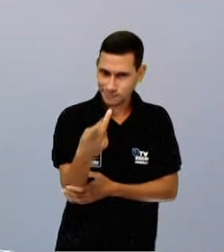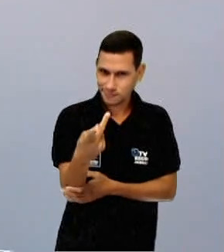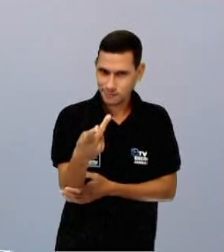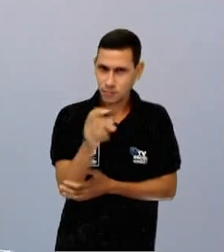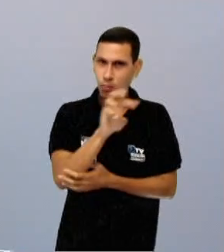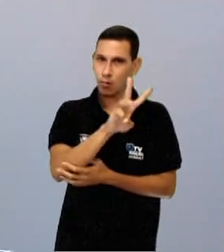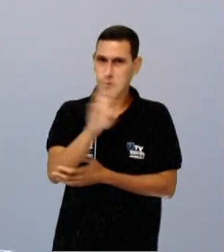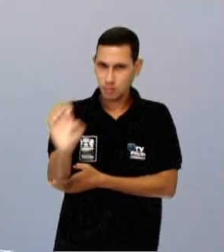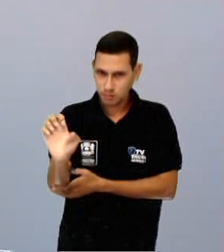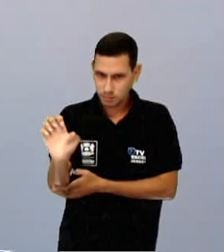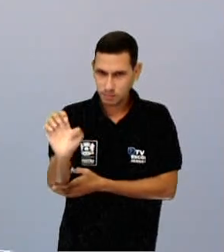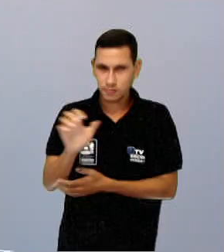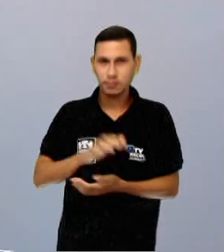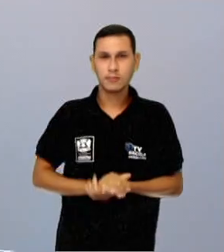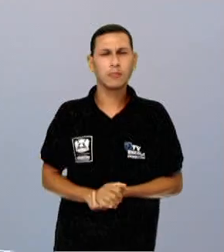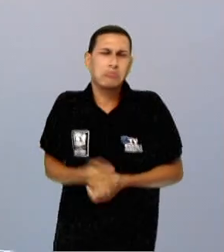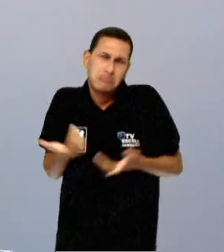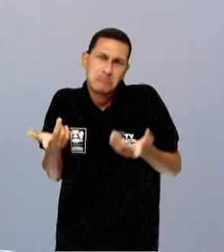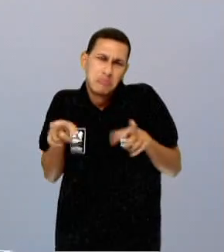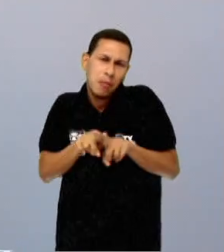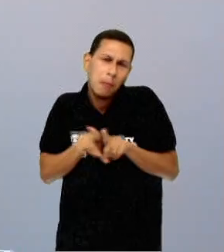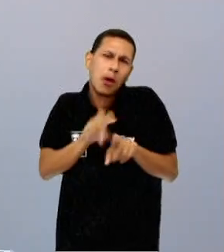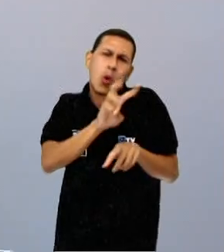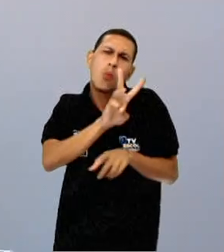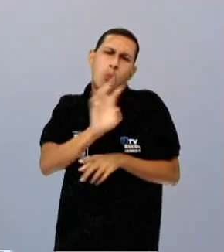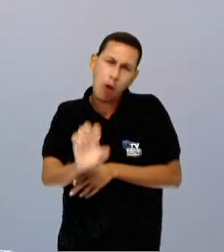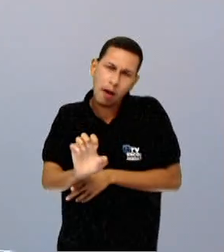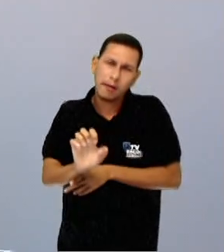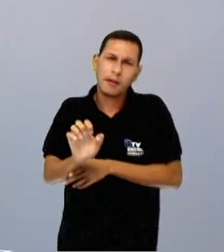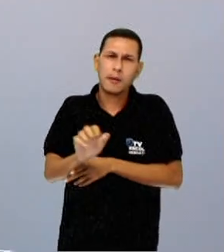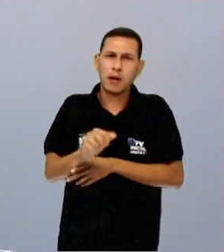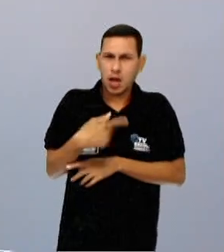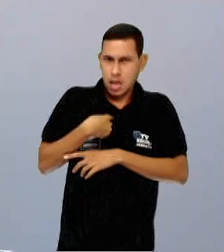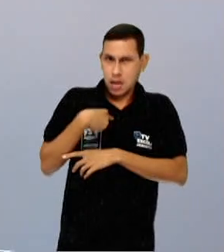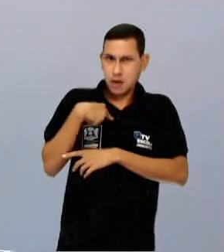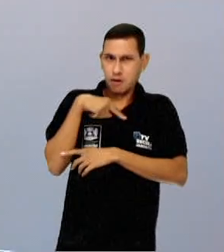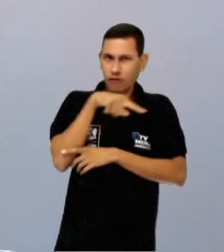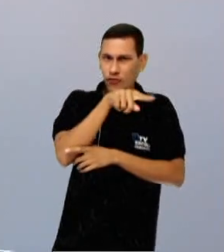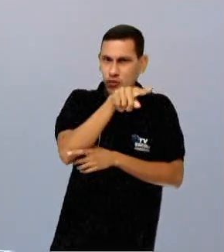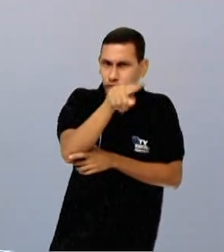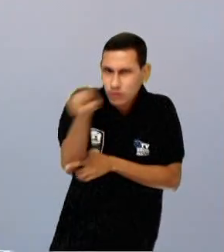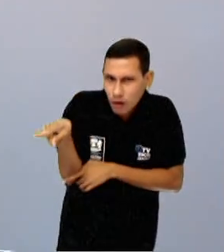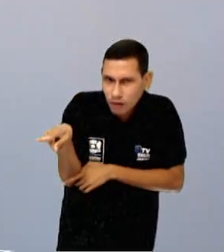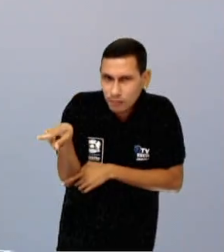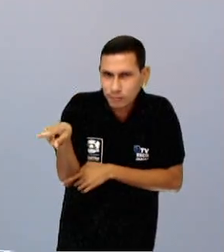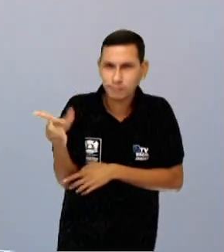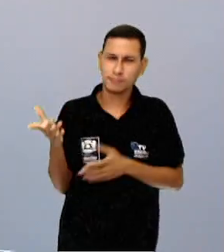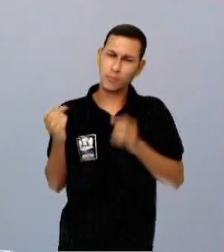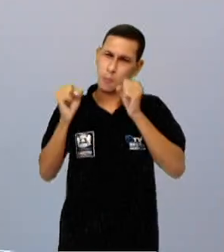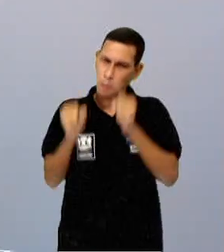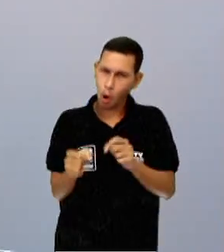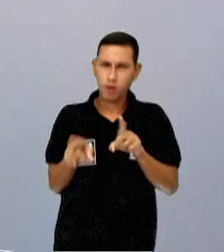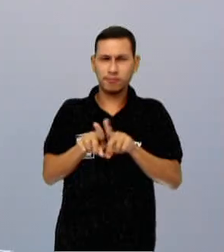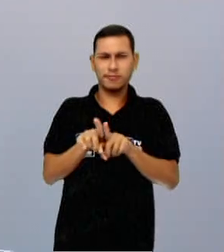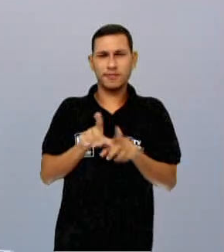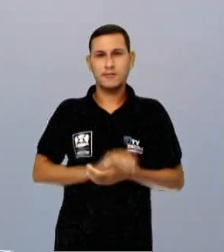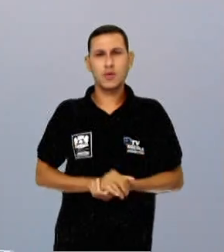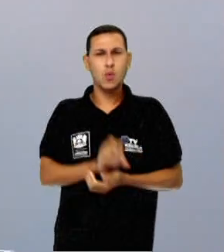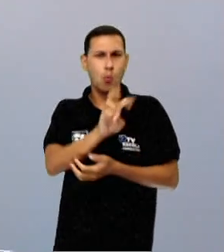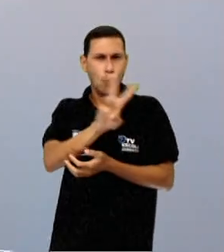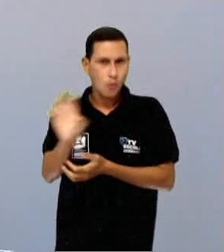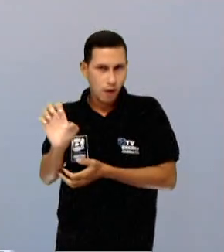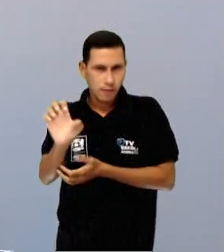Wii ou também quando envolve eu e vocês We